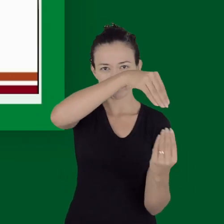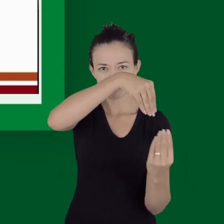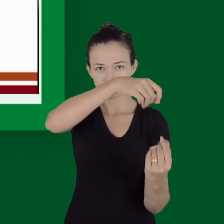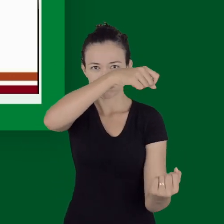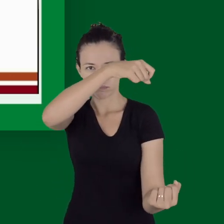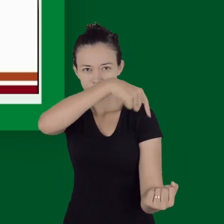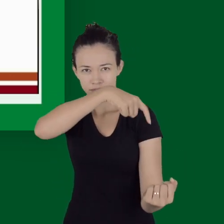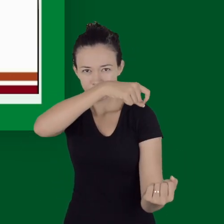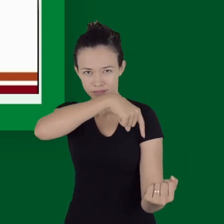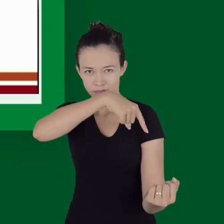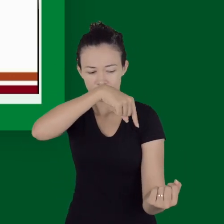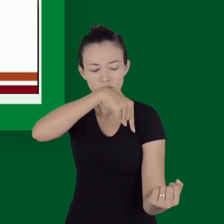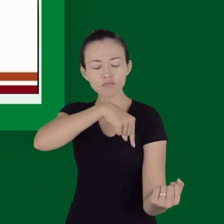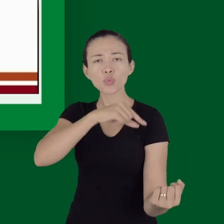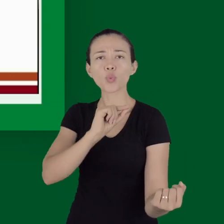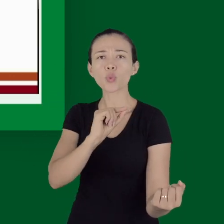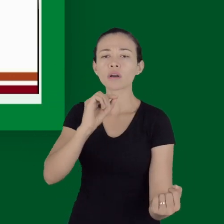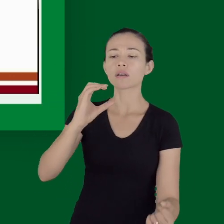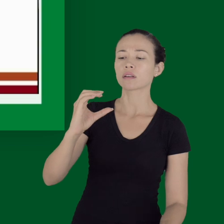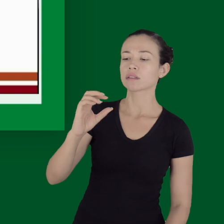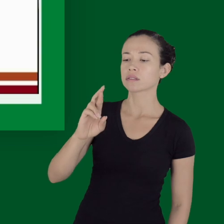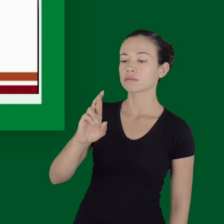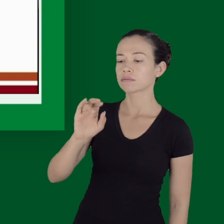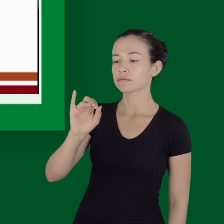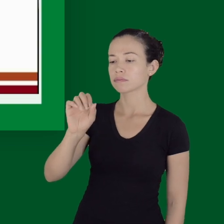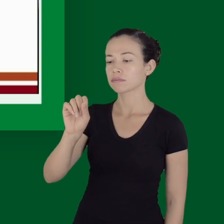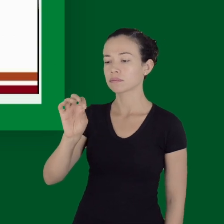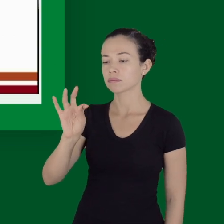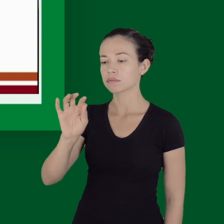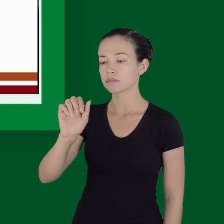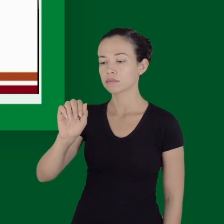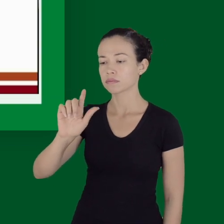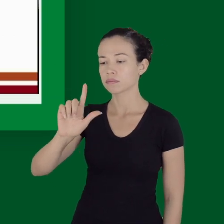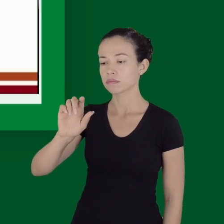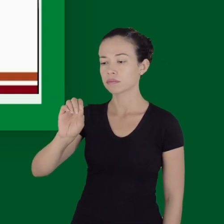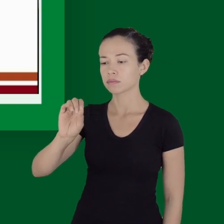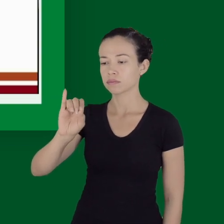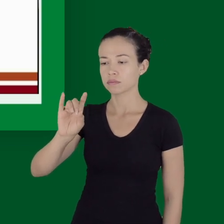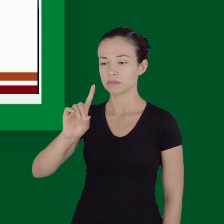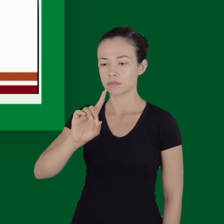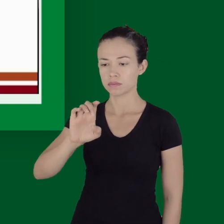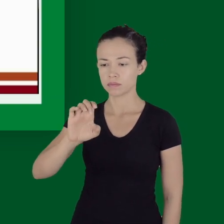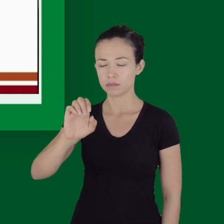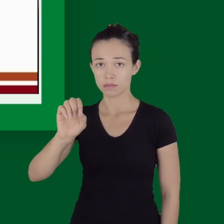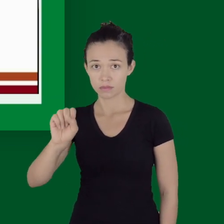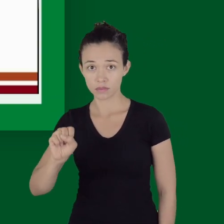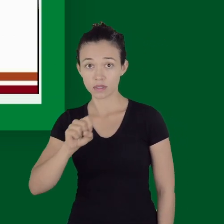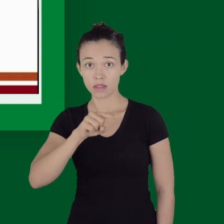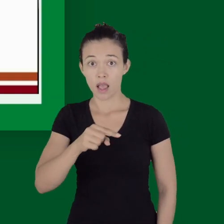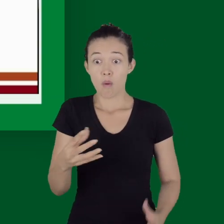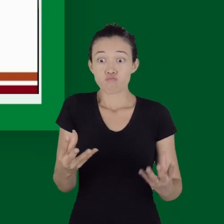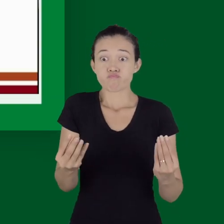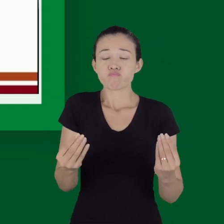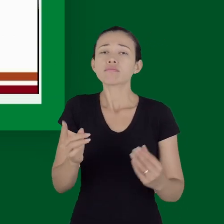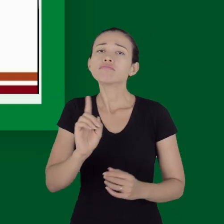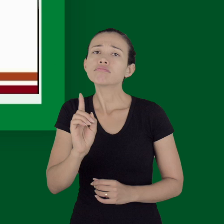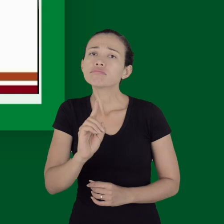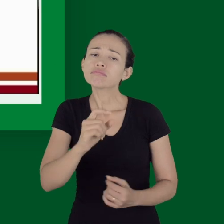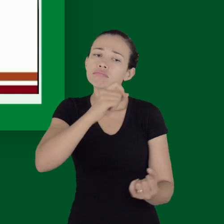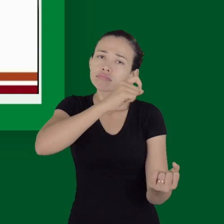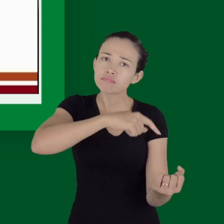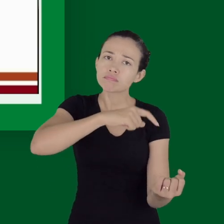relação a reposição polêmica eh com cristaloides eh tem que ser administrada a menor quantidade de volume necessário